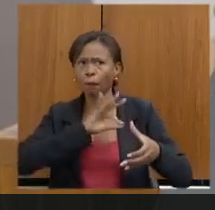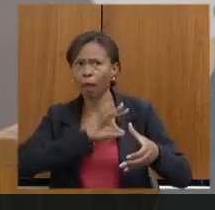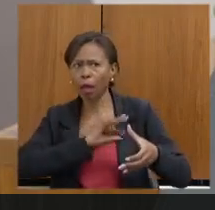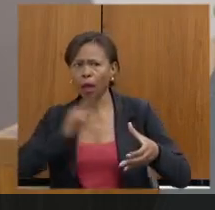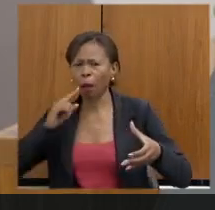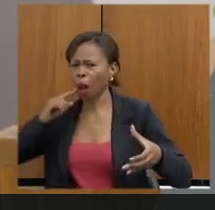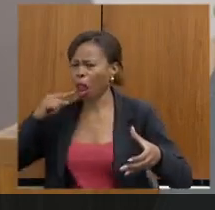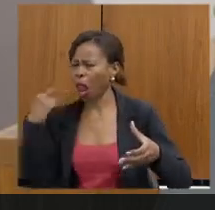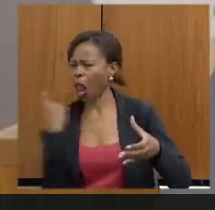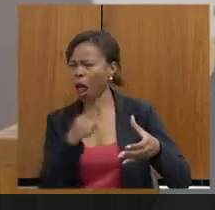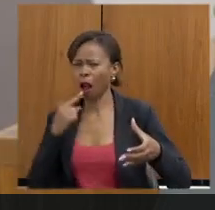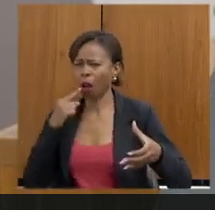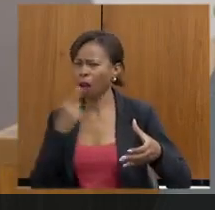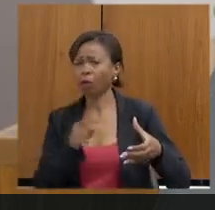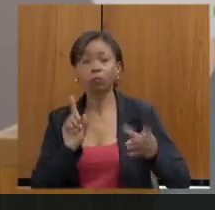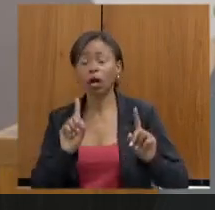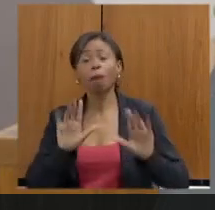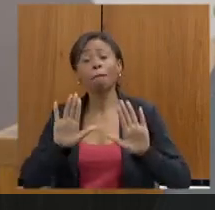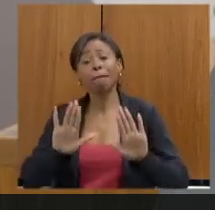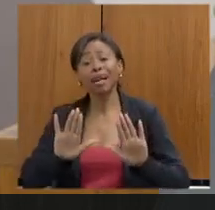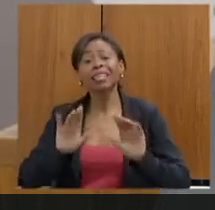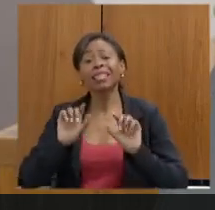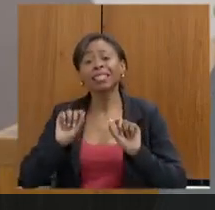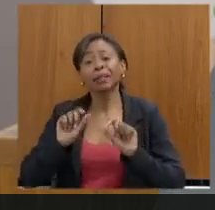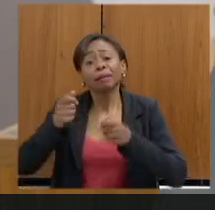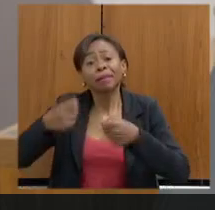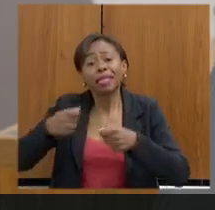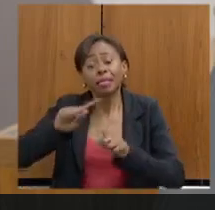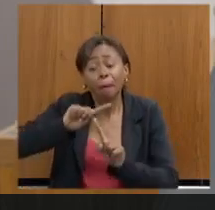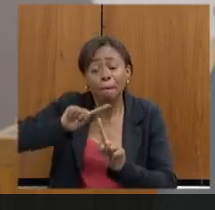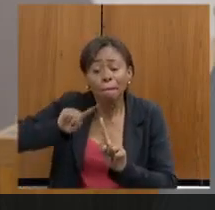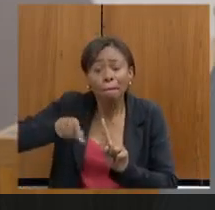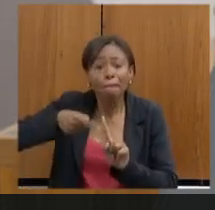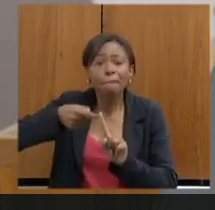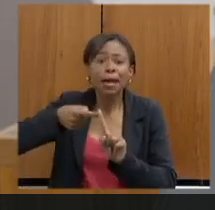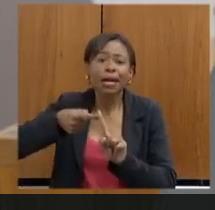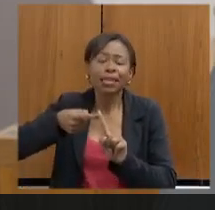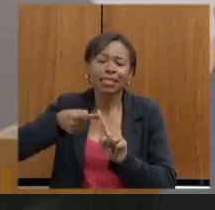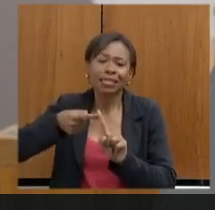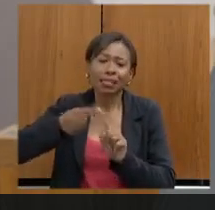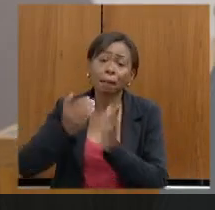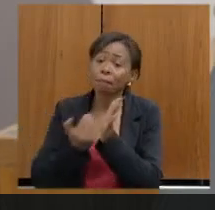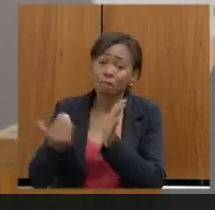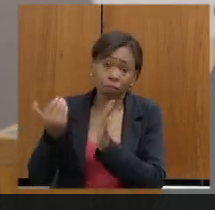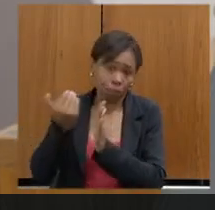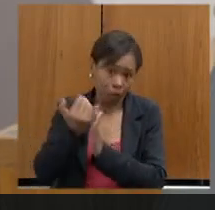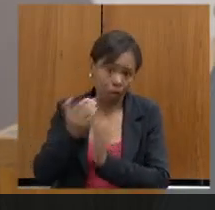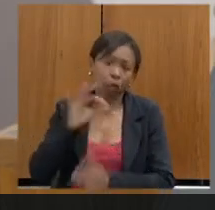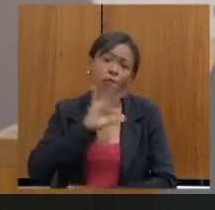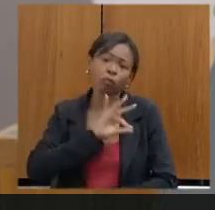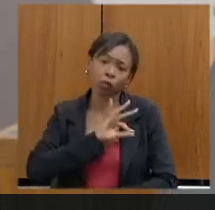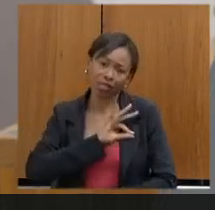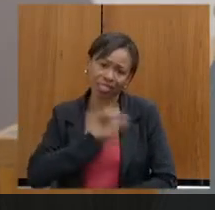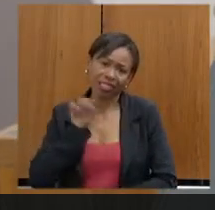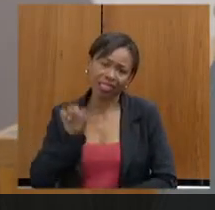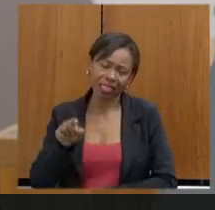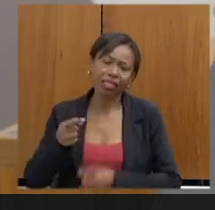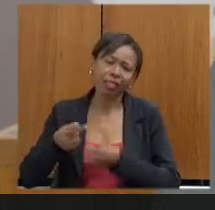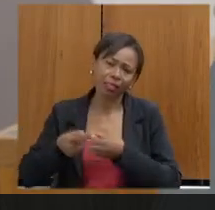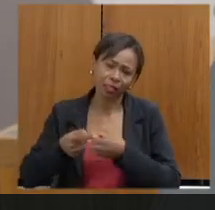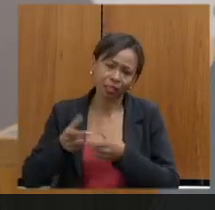temos ali a solicitação né de mais policiais para estarem colaborando então é 100 porcento né